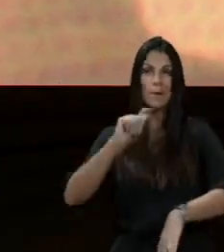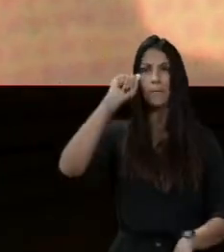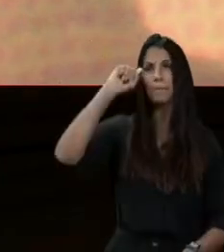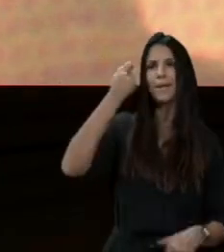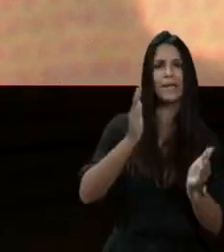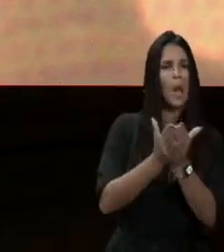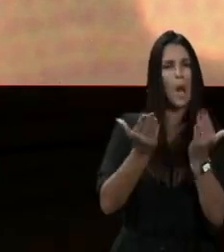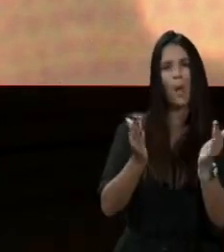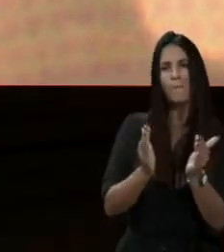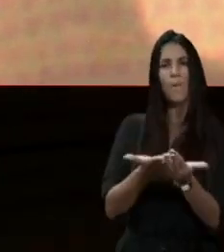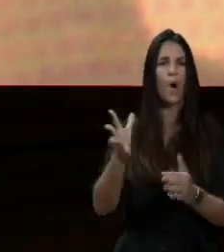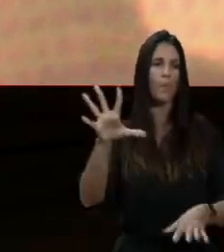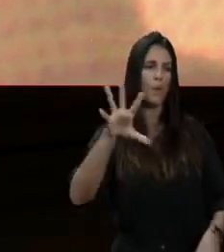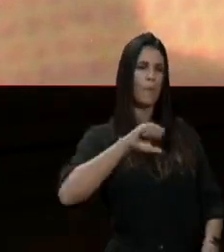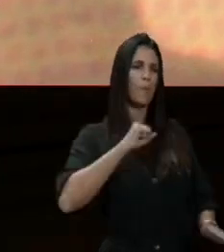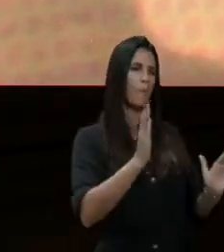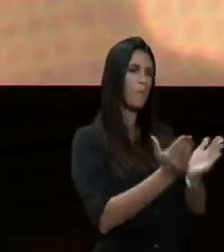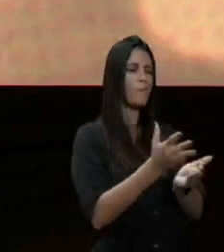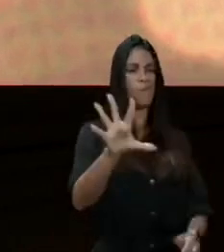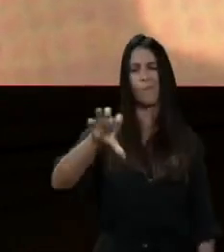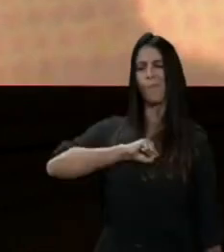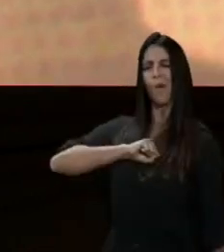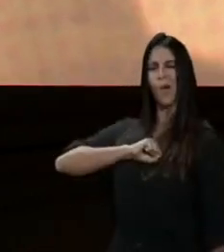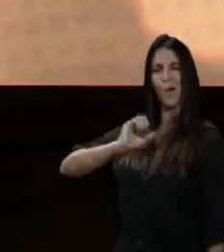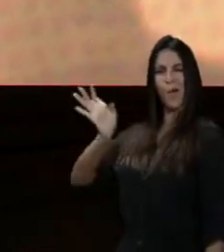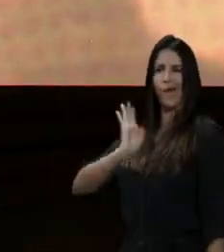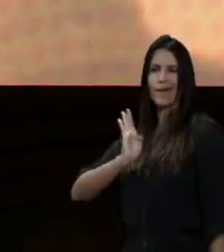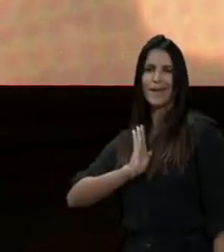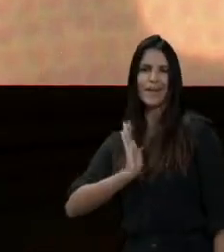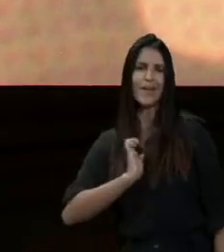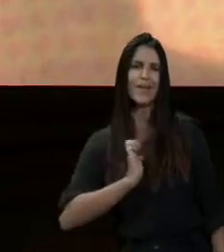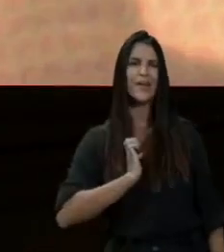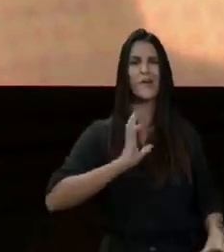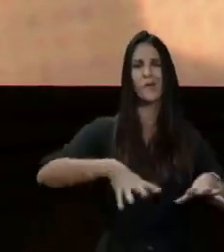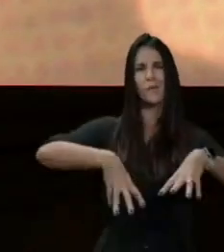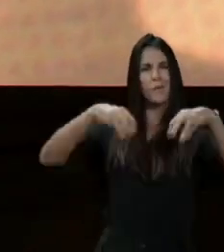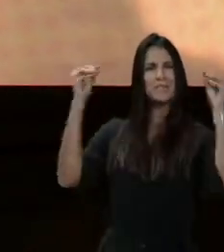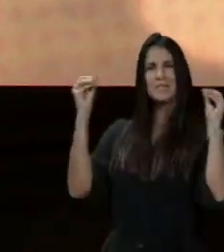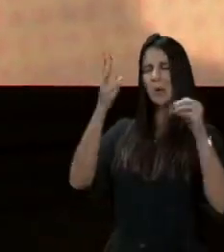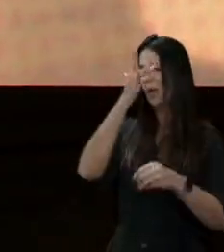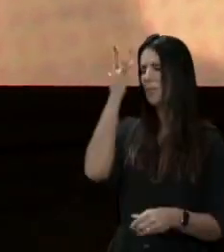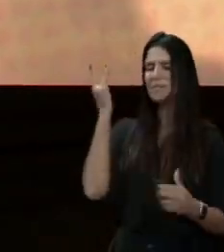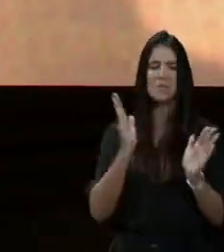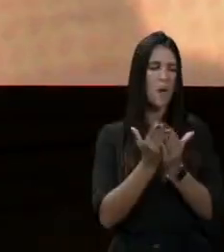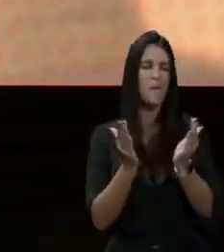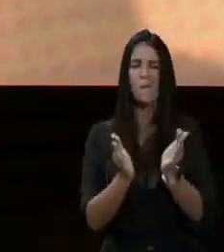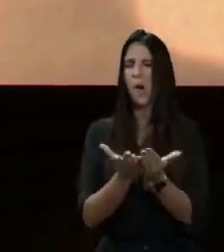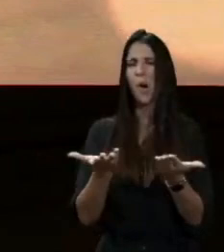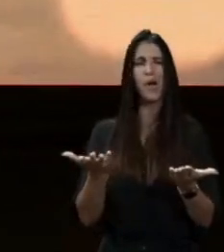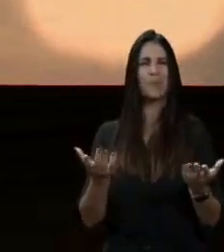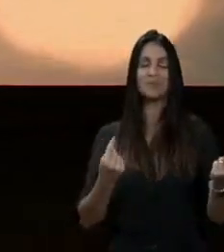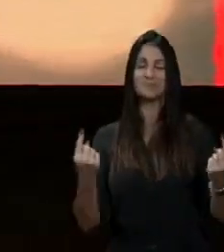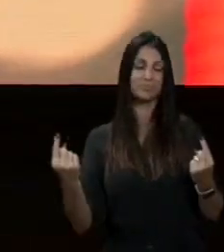o pobre gente tá comunidade gente do Palácio geral o nível todo